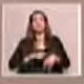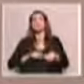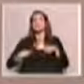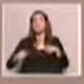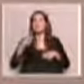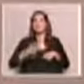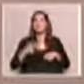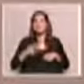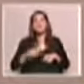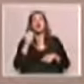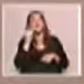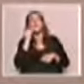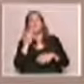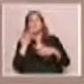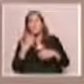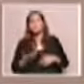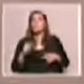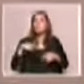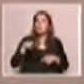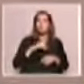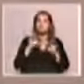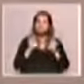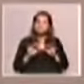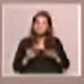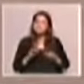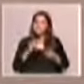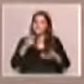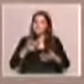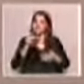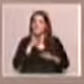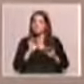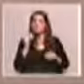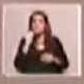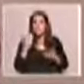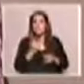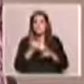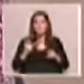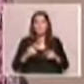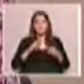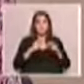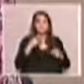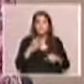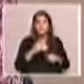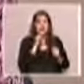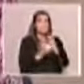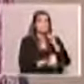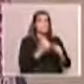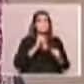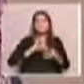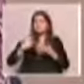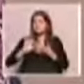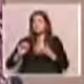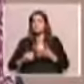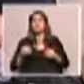em que condições e como é que o podemos conservar da melhor forma? Porque há muitas dúvidas. Papel celofane, papel vegetal, papel alumínio, dentro